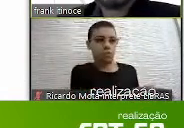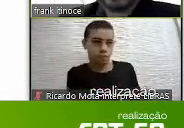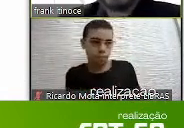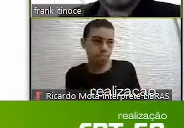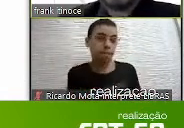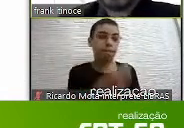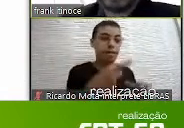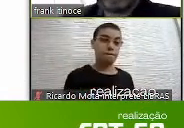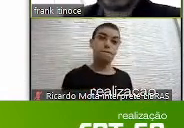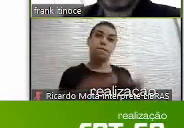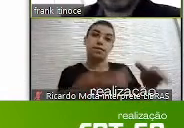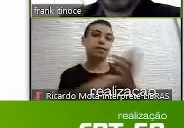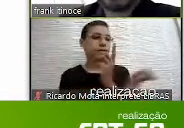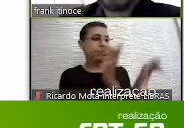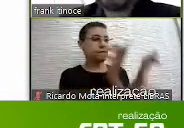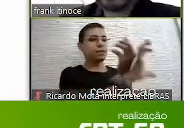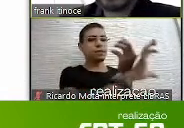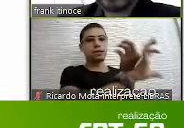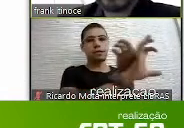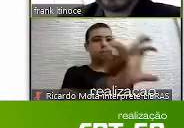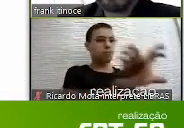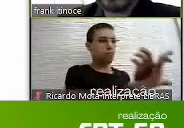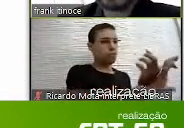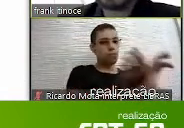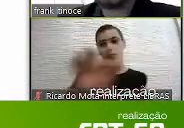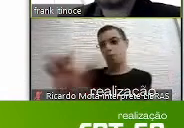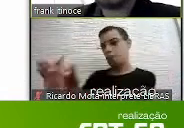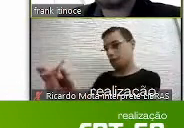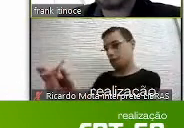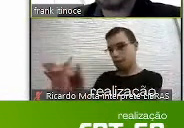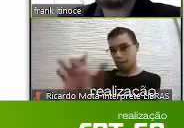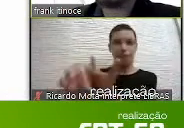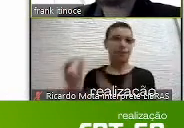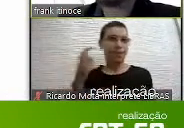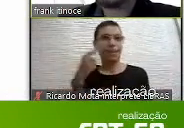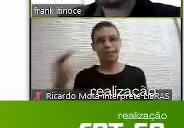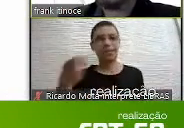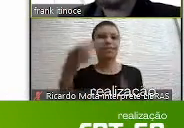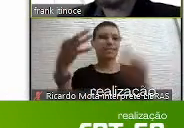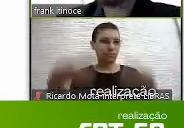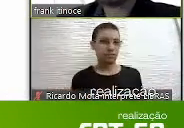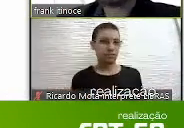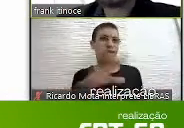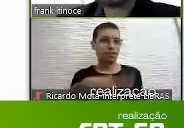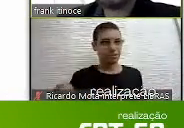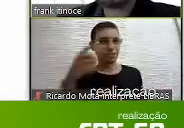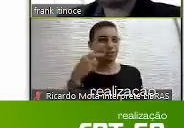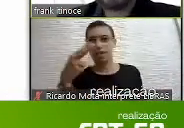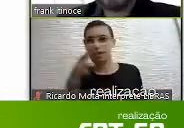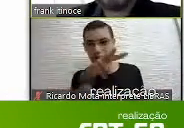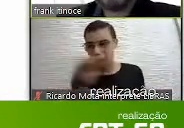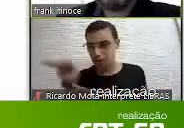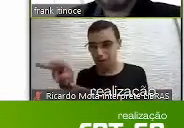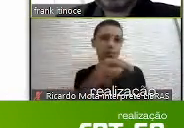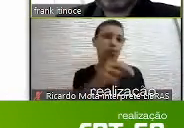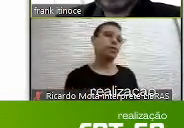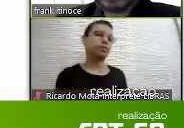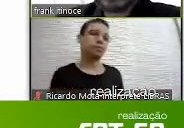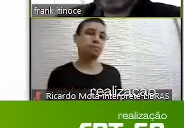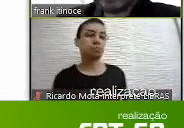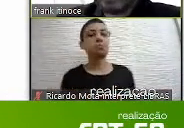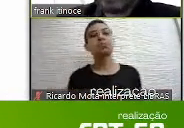visita virtual para ver se realmente está de acordo com o que foi lançado no formulário. Edificações existentes. Uma